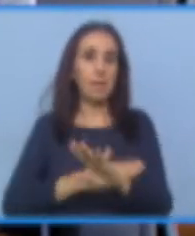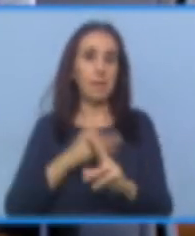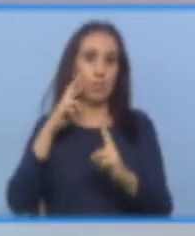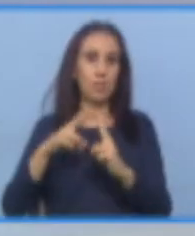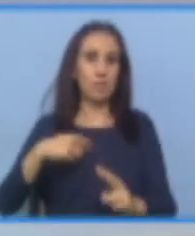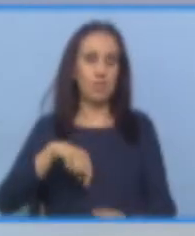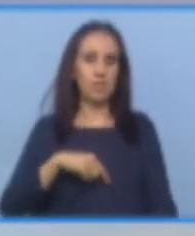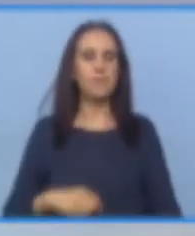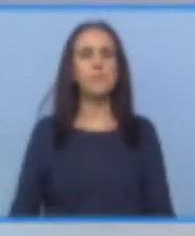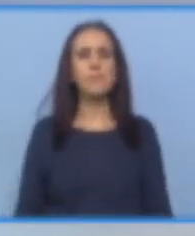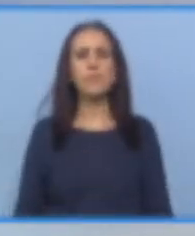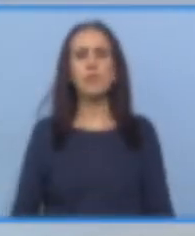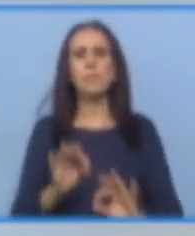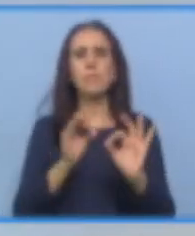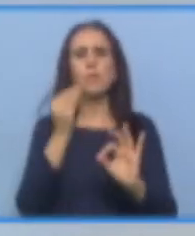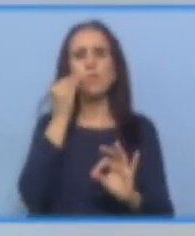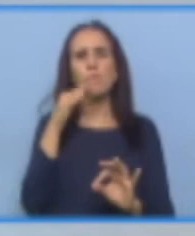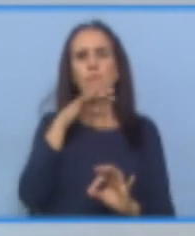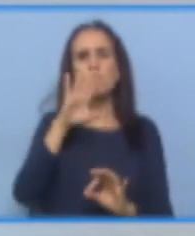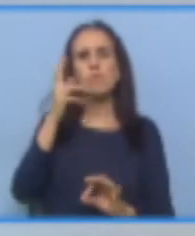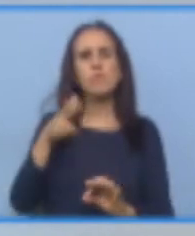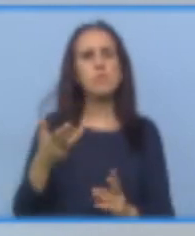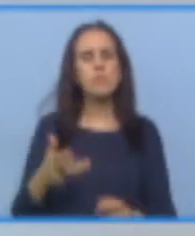aconteceu essa preparação no ambiente familiar?